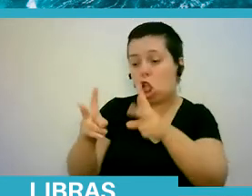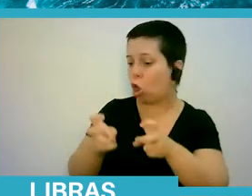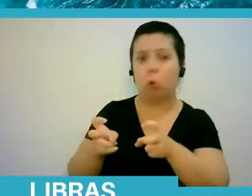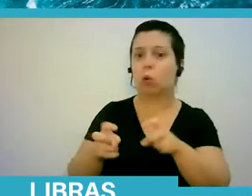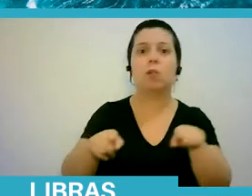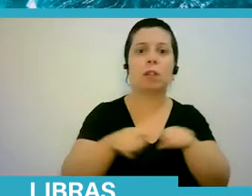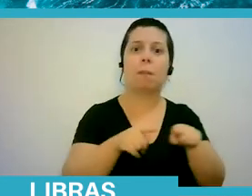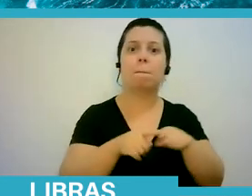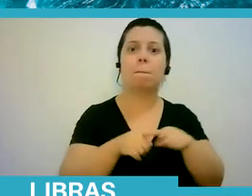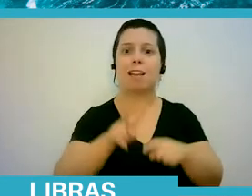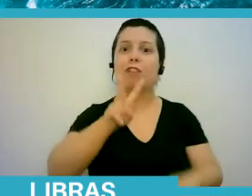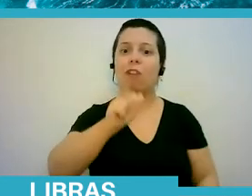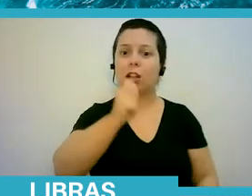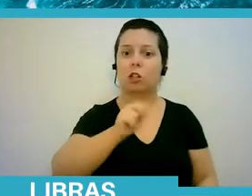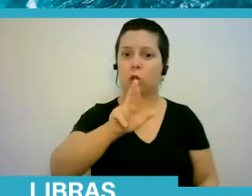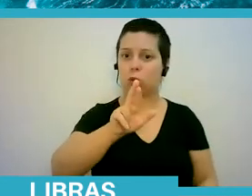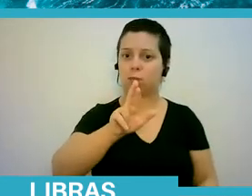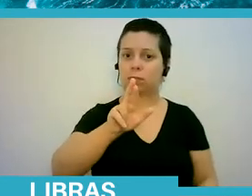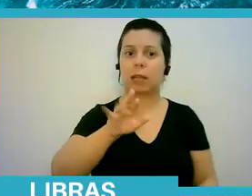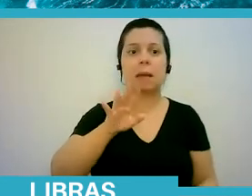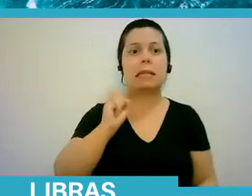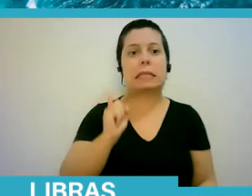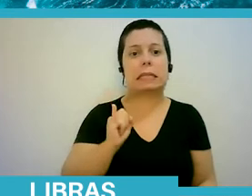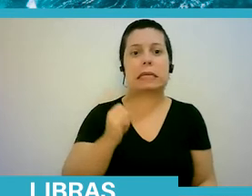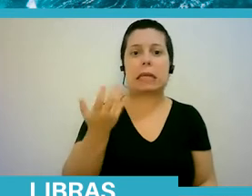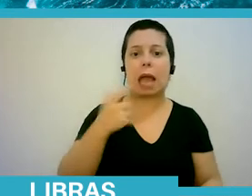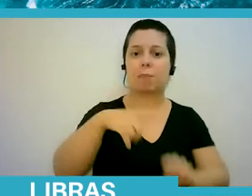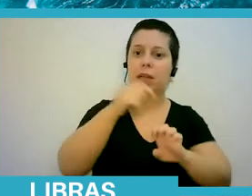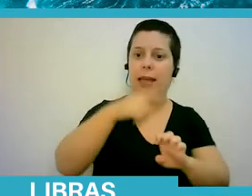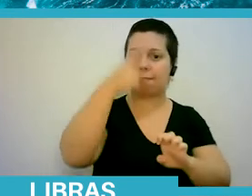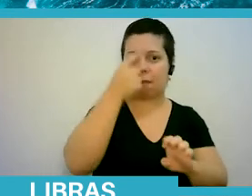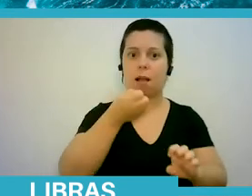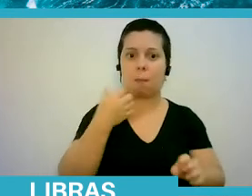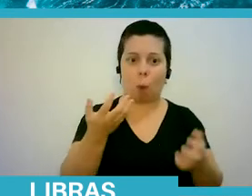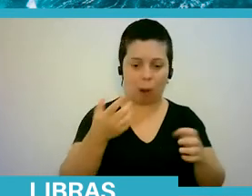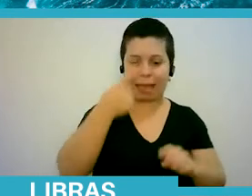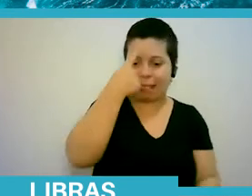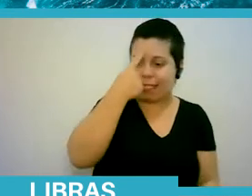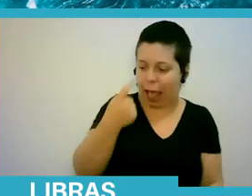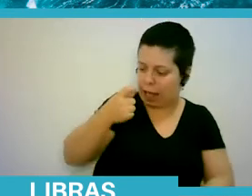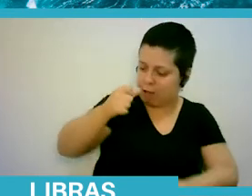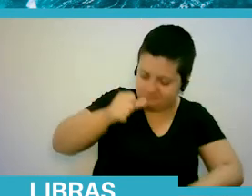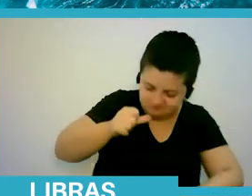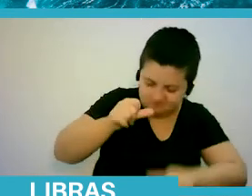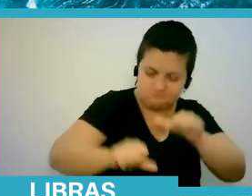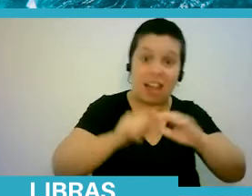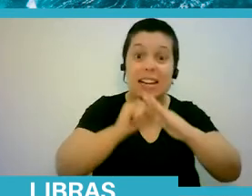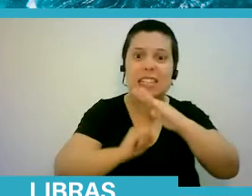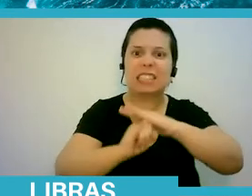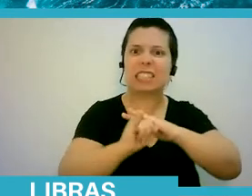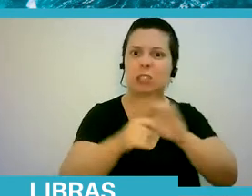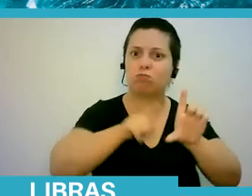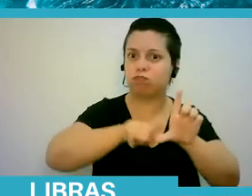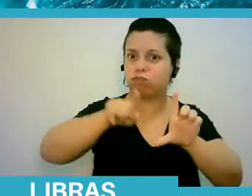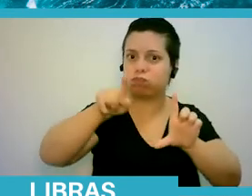procura empreender, a gente quer ter uma boa ideia e transformar essa ideia num negócio de sucesso, a gente